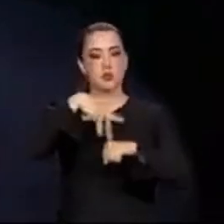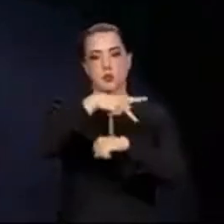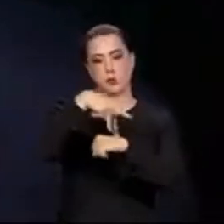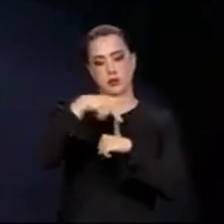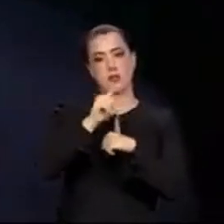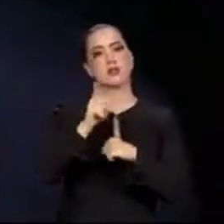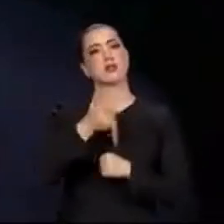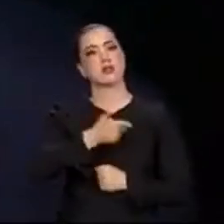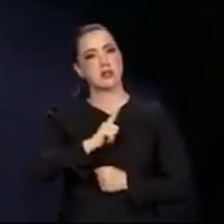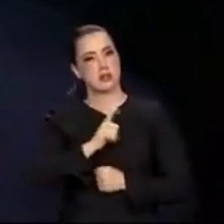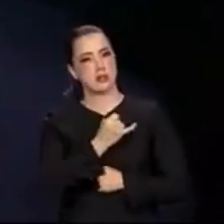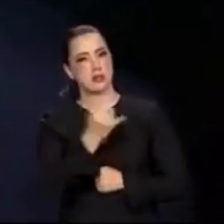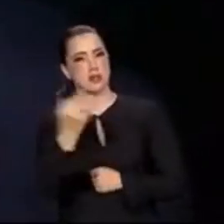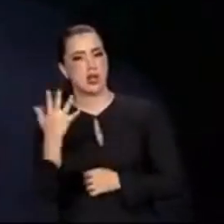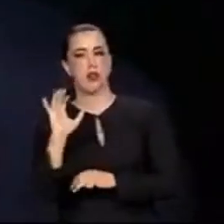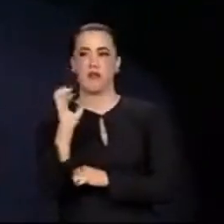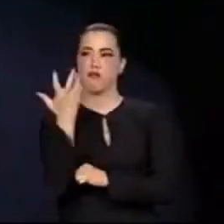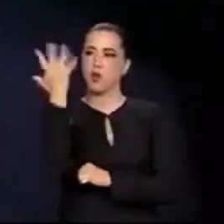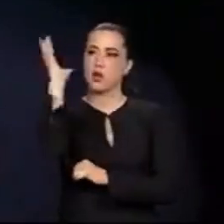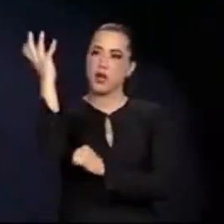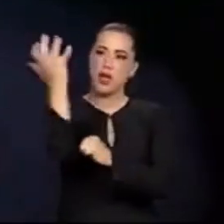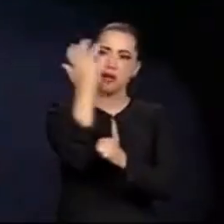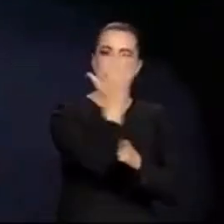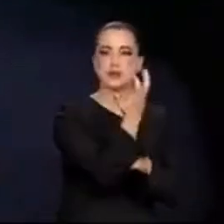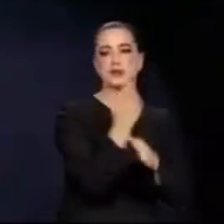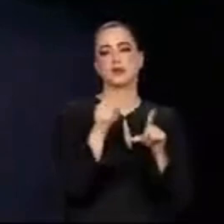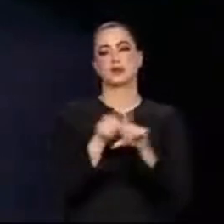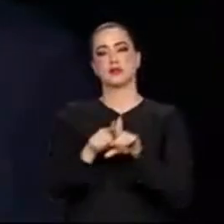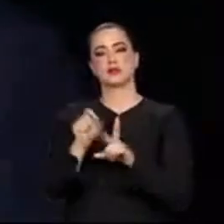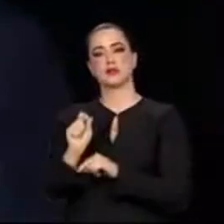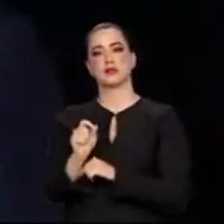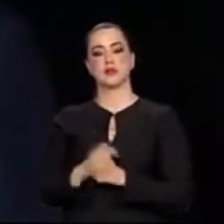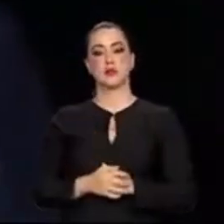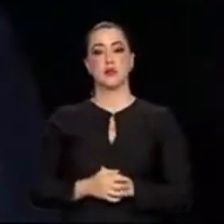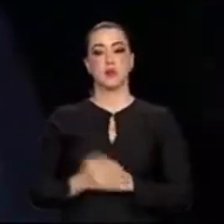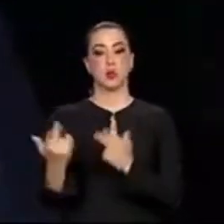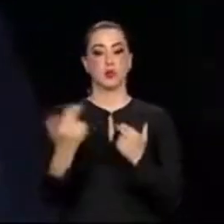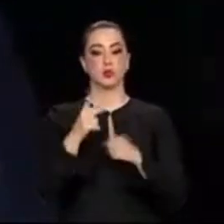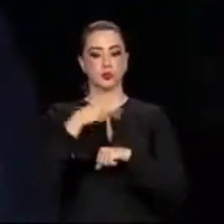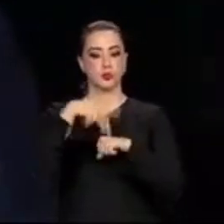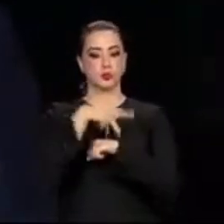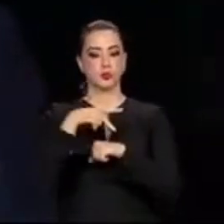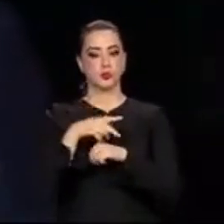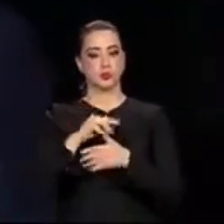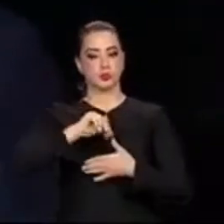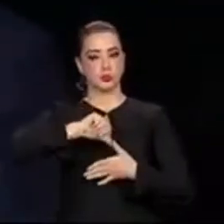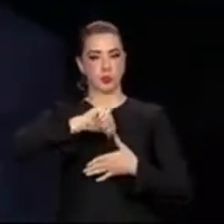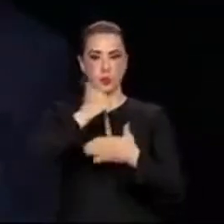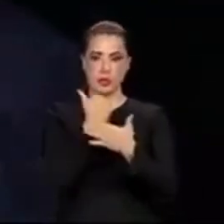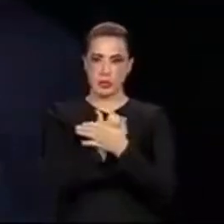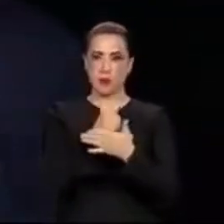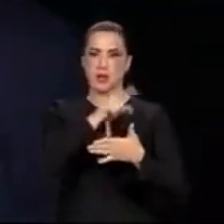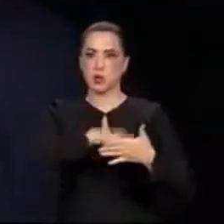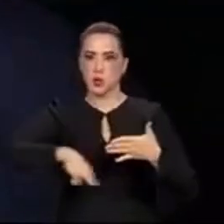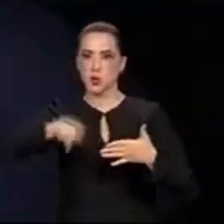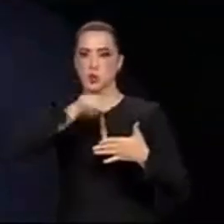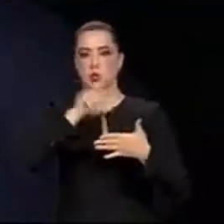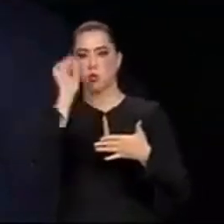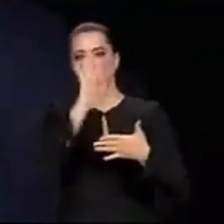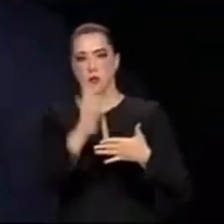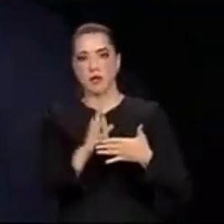países que têm muitas reserva florestada ainda como os países da América do Sul Brasil